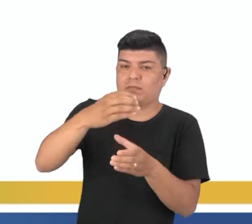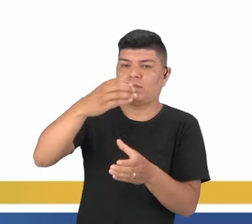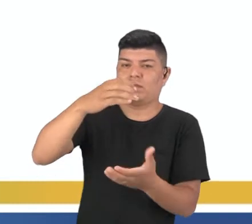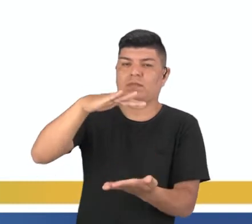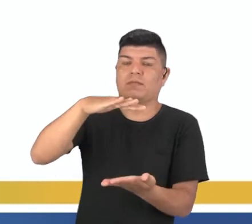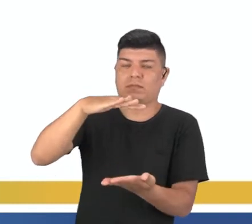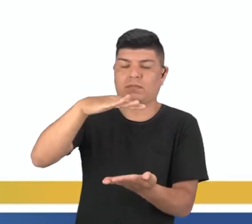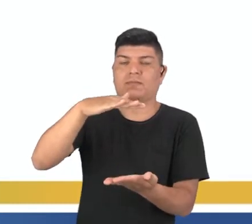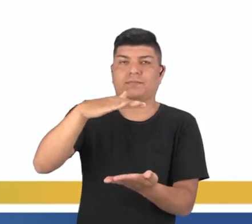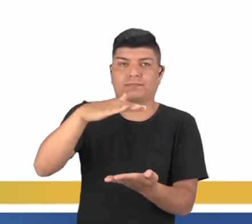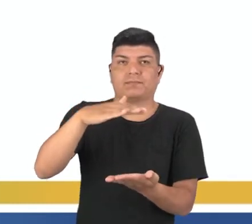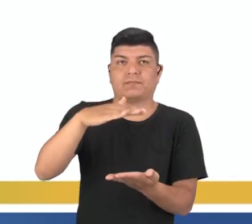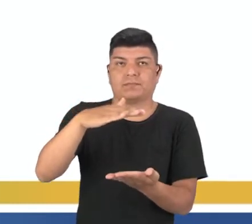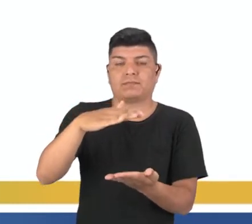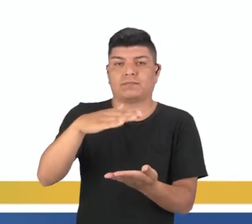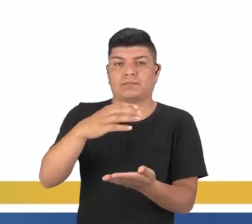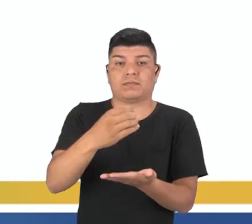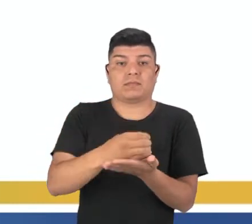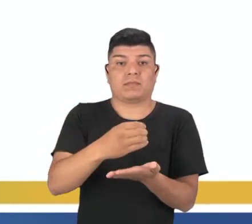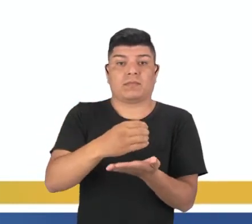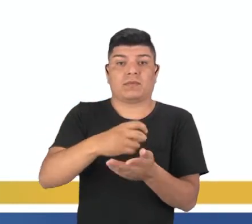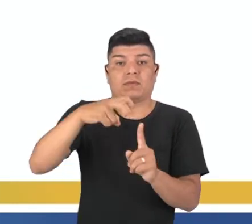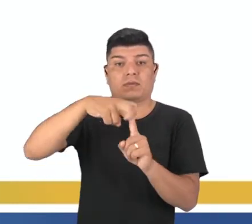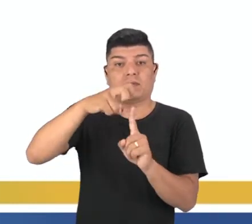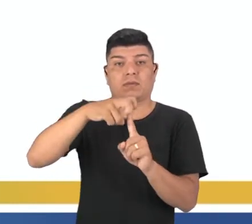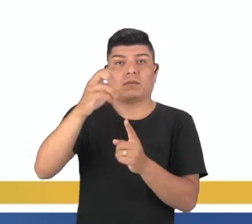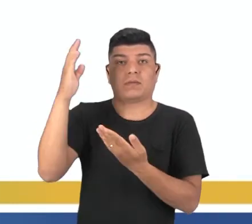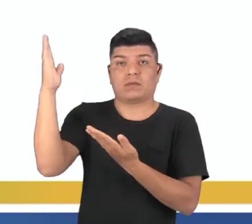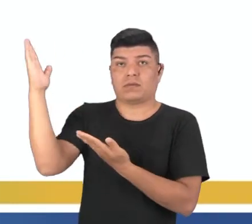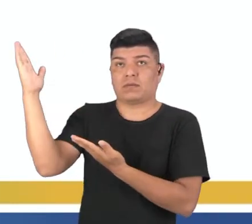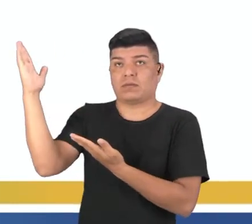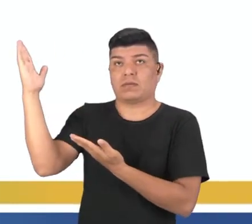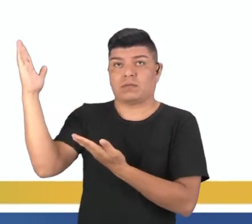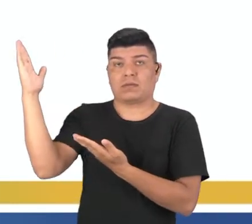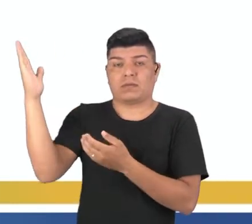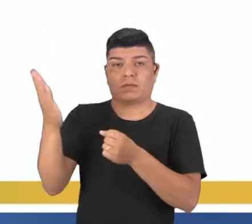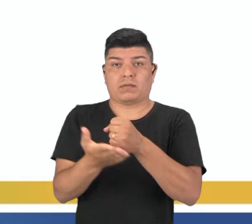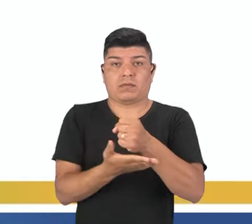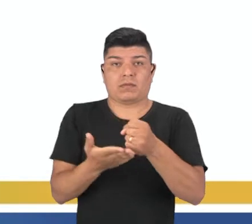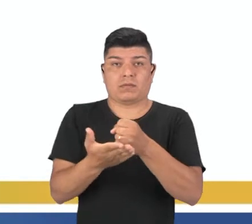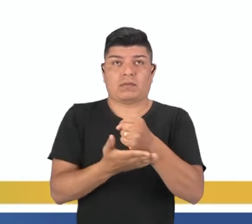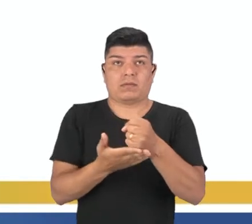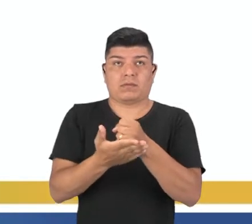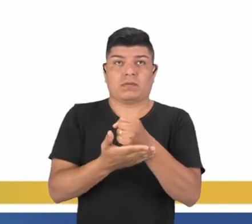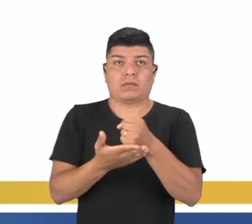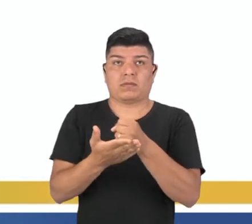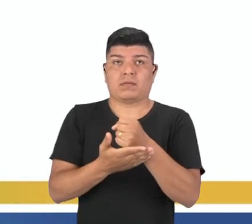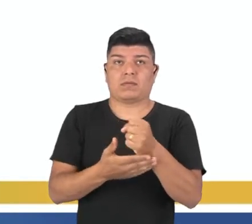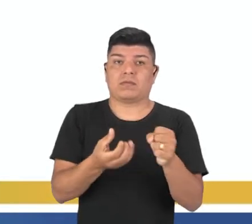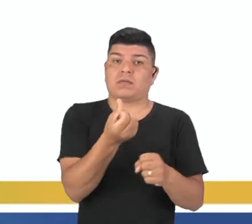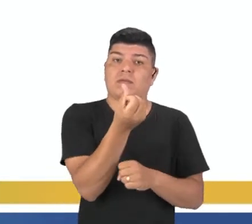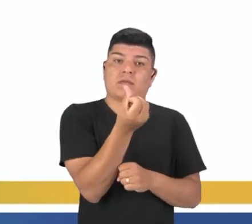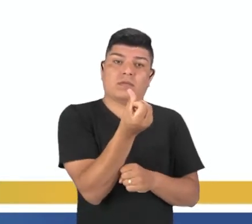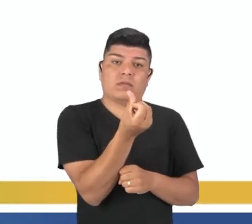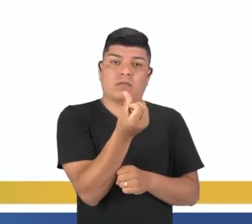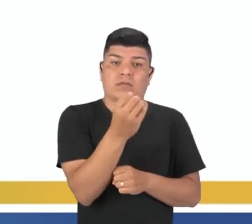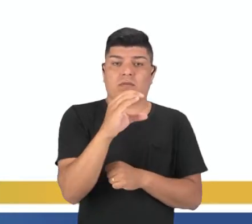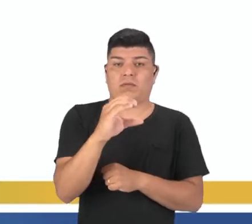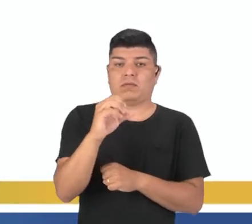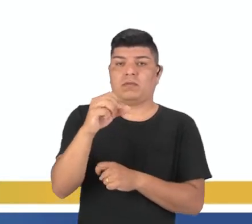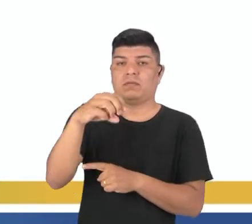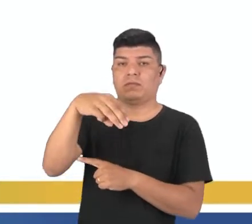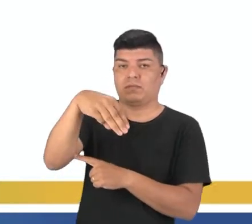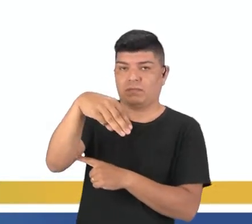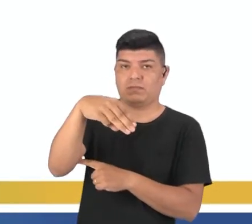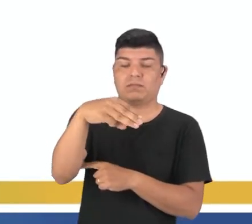cilindro. Então, considere a lata de refrigerante ao lado com o diâmetro de base, medindo 6